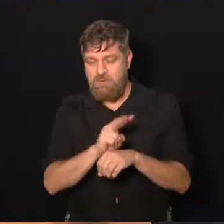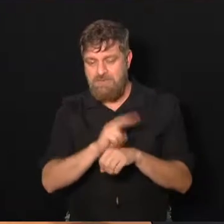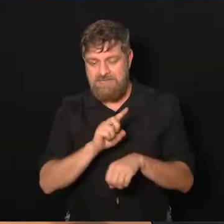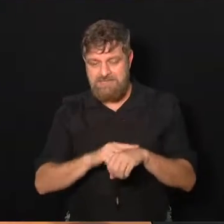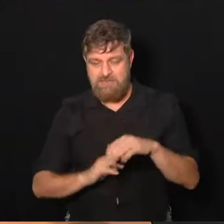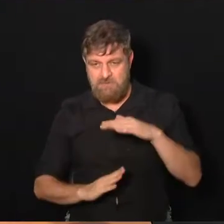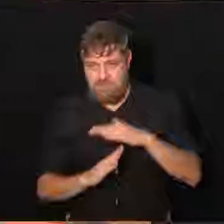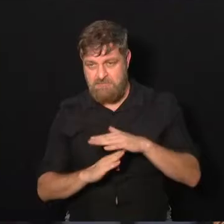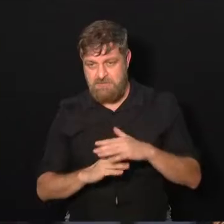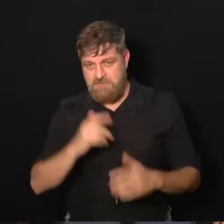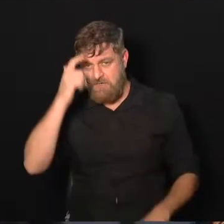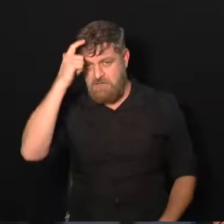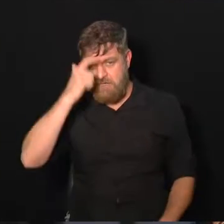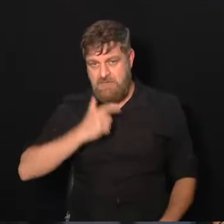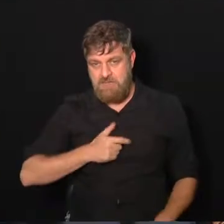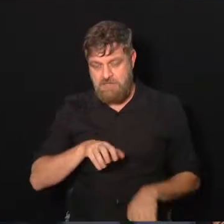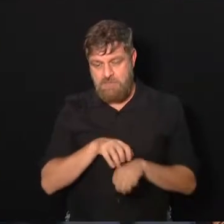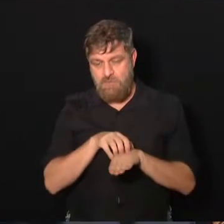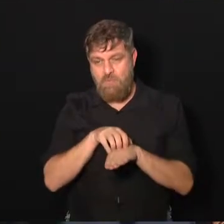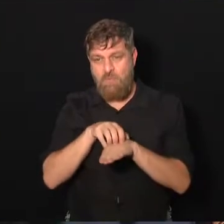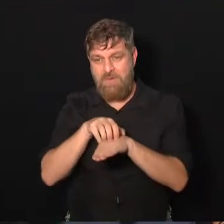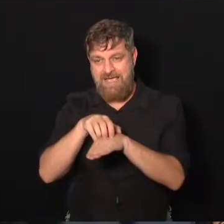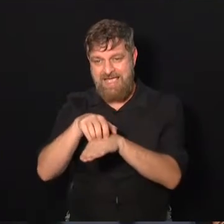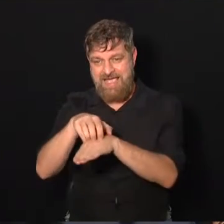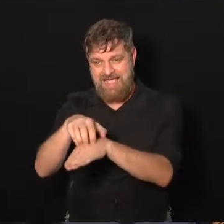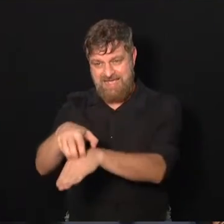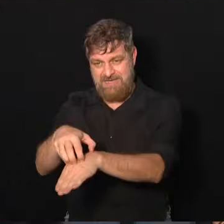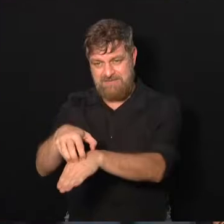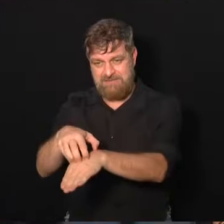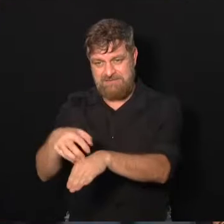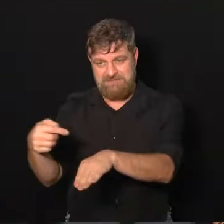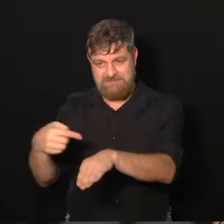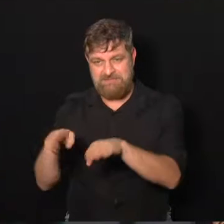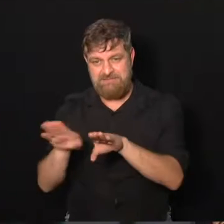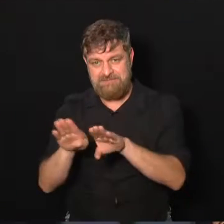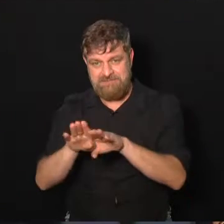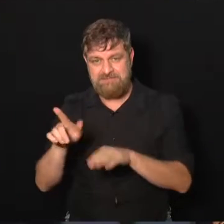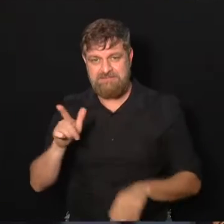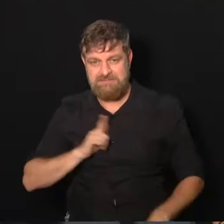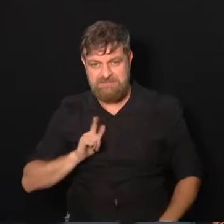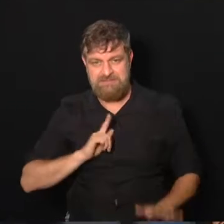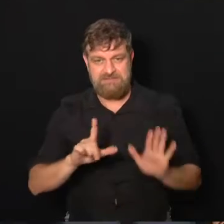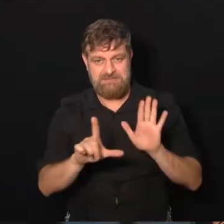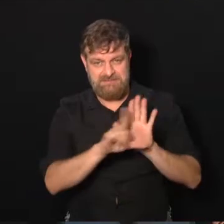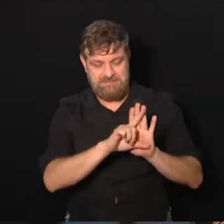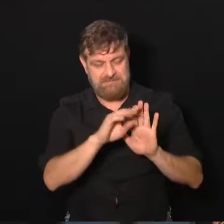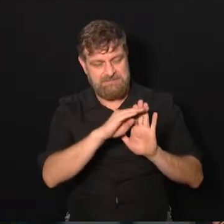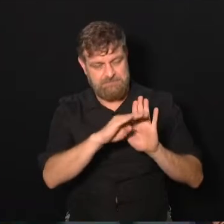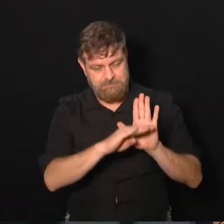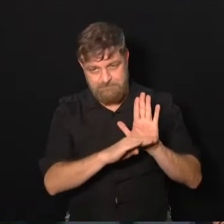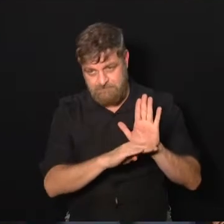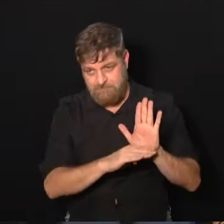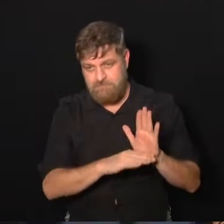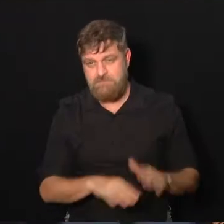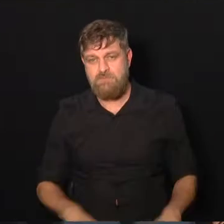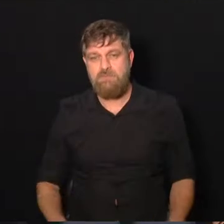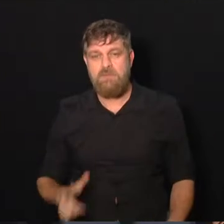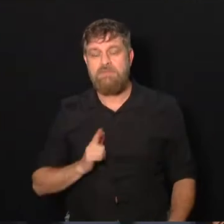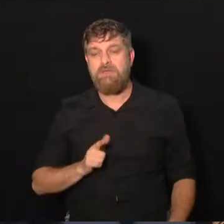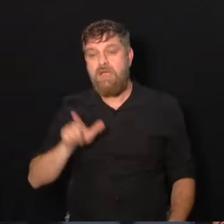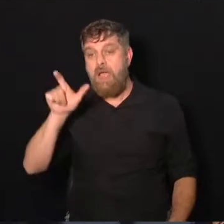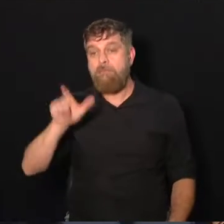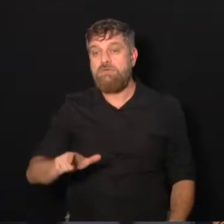eu faço transporte de animais, seria interessante estender algum tipo de legislação também para um